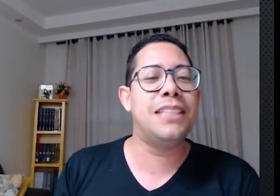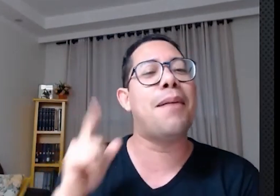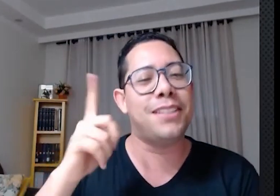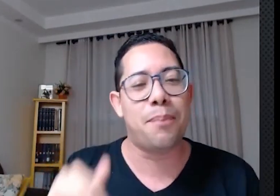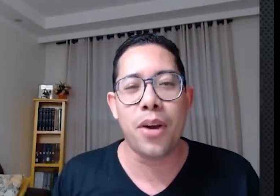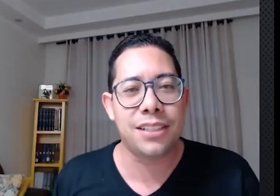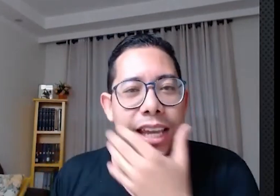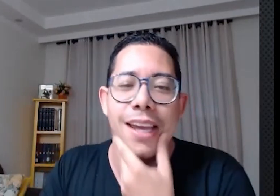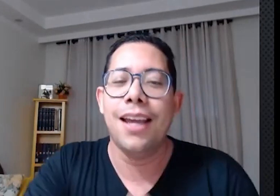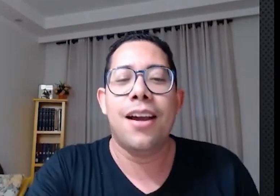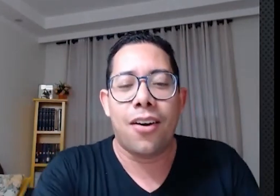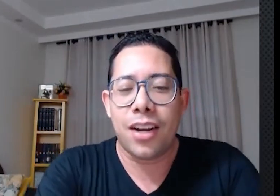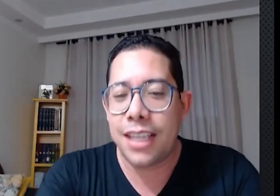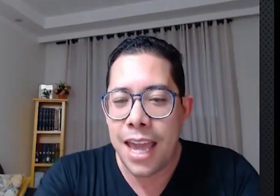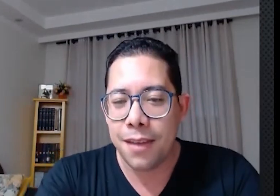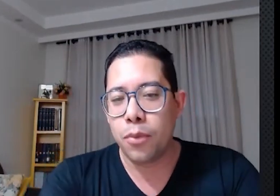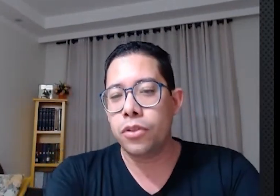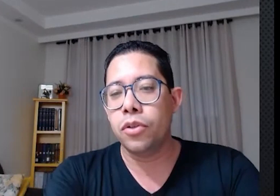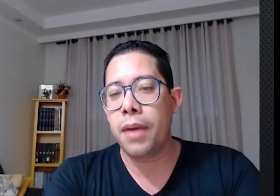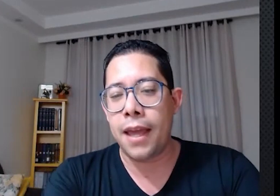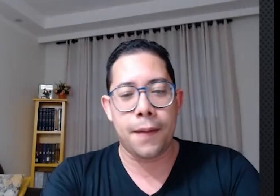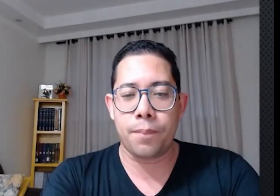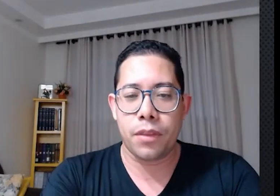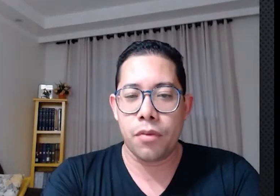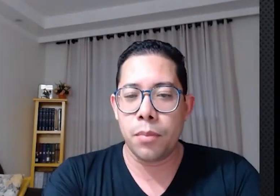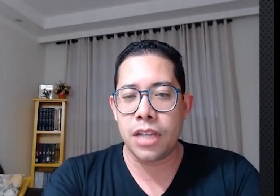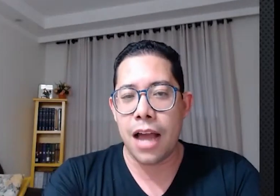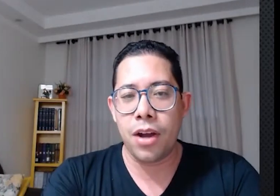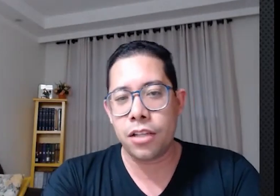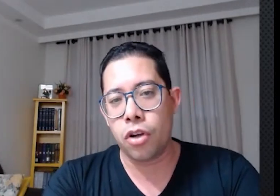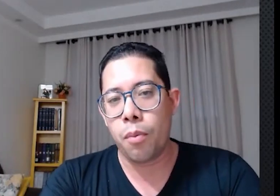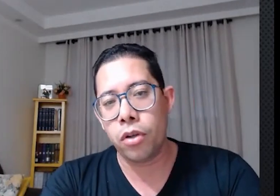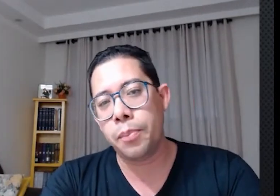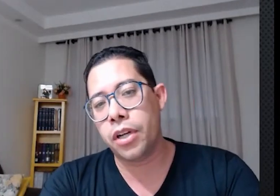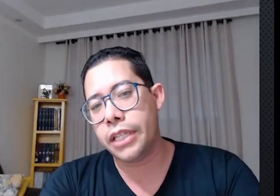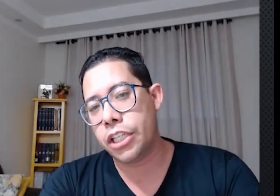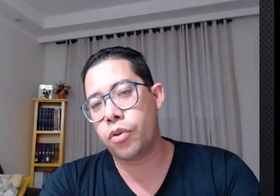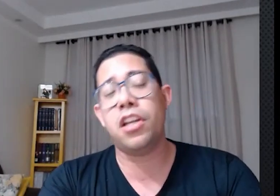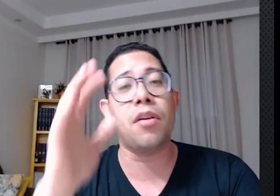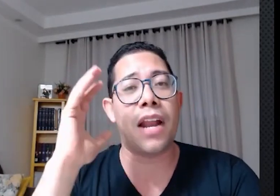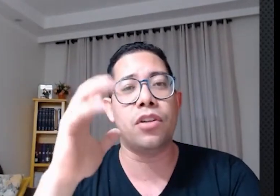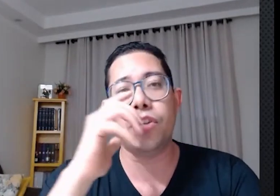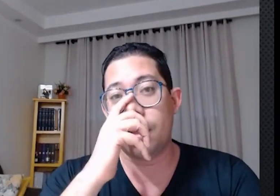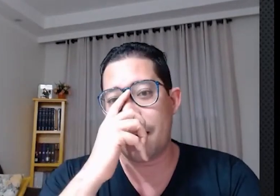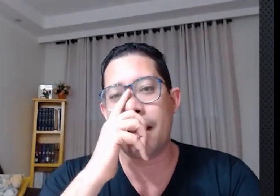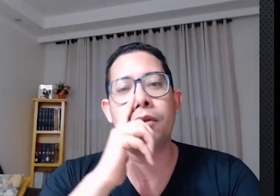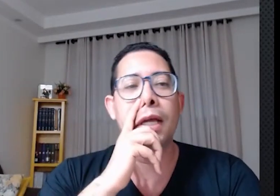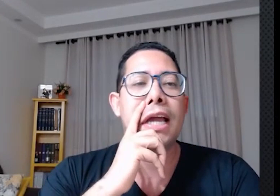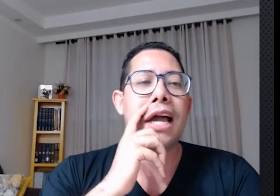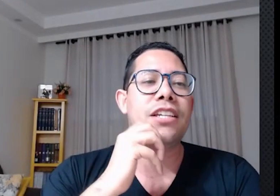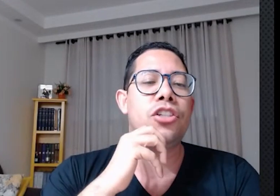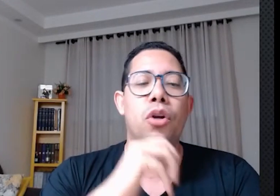não vai precisar, mas depois sim. Ok? Muito bem. Então vamos lá. Olha só, um ponto importante. Quando a gente vai falar do Antigo